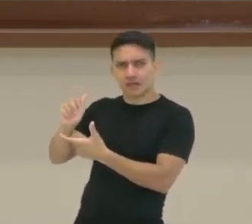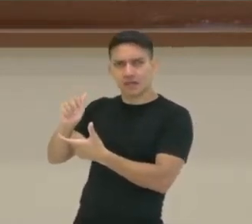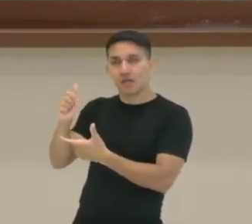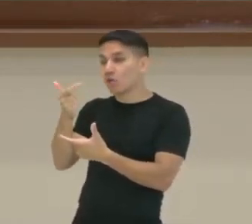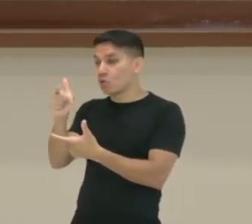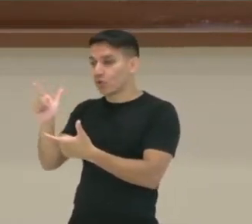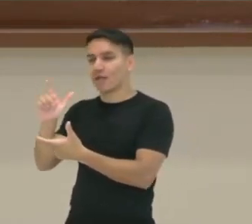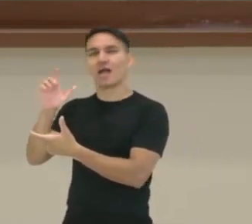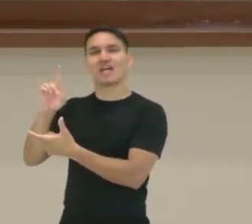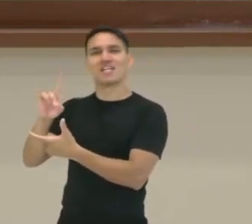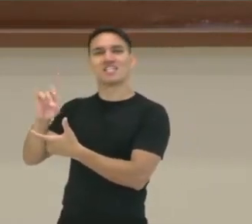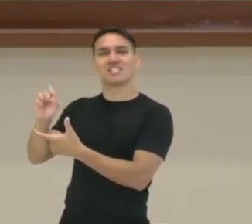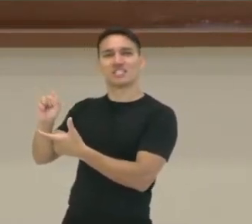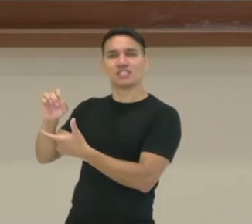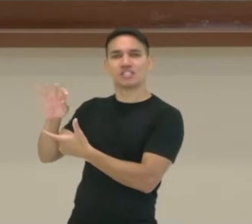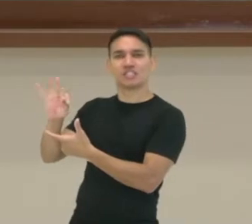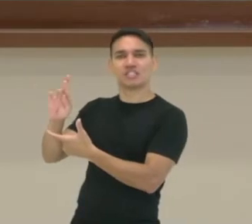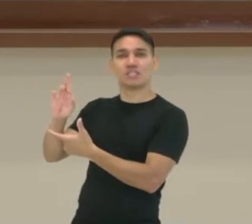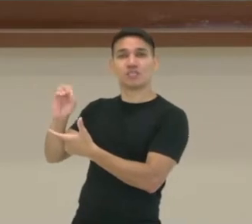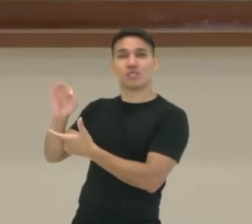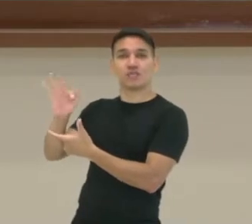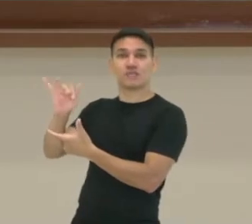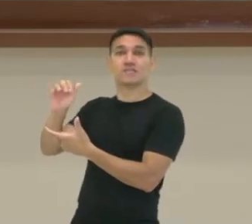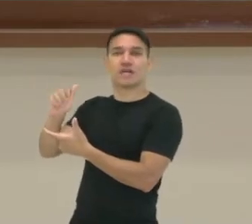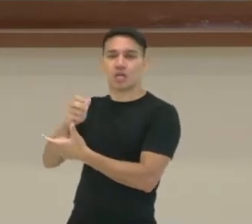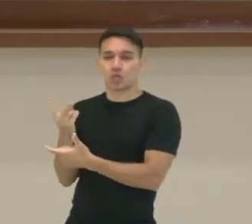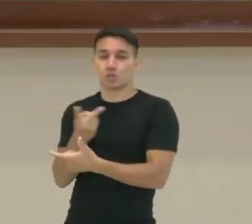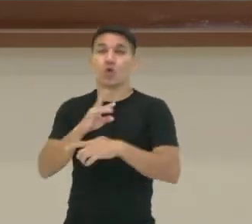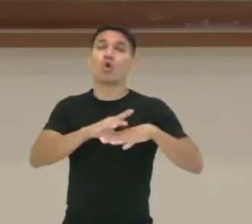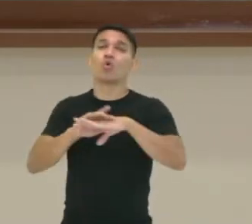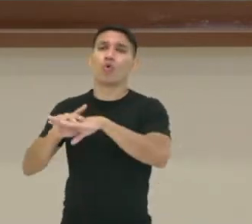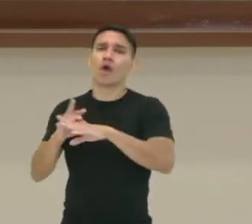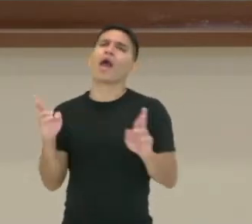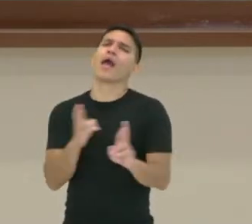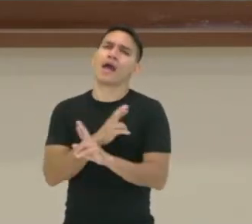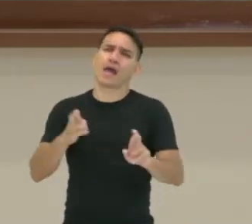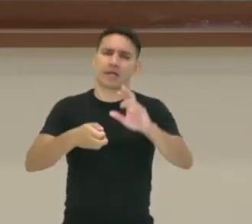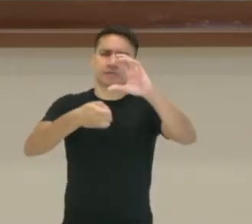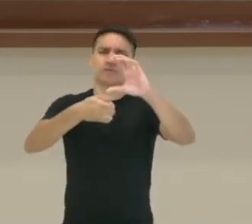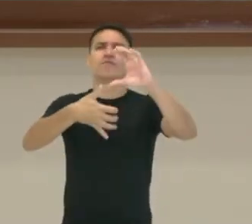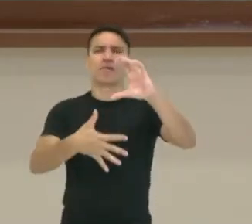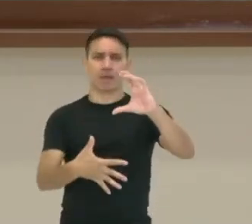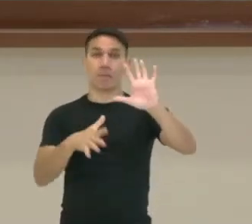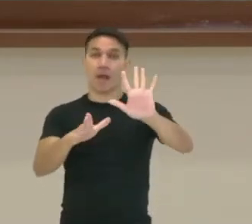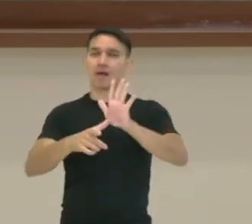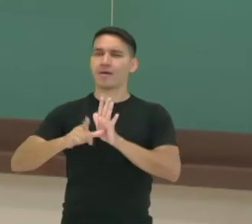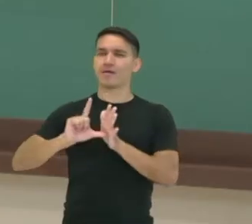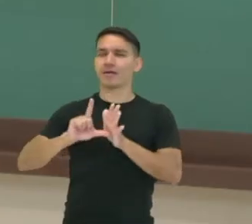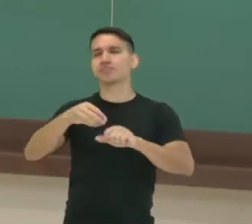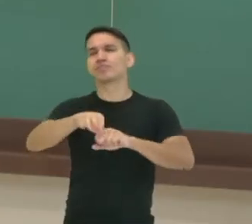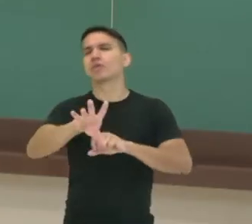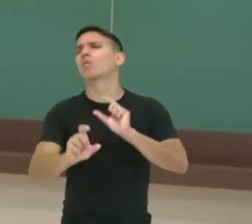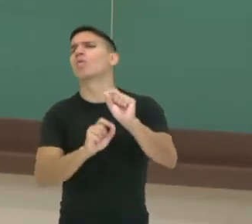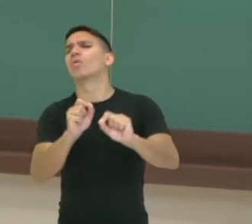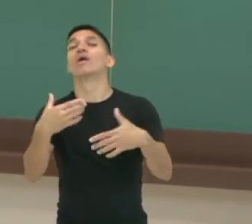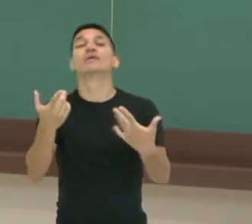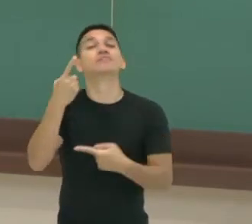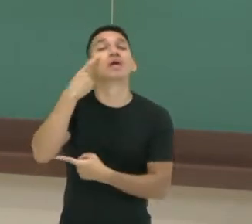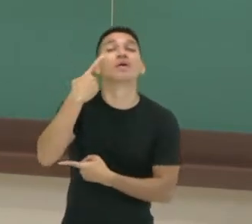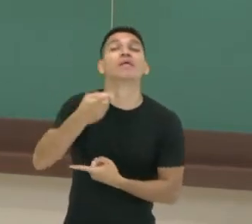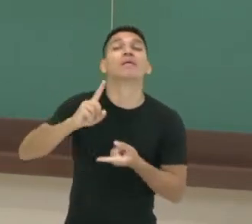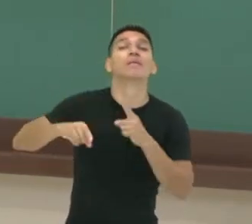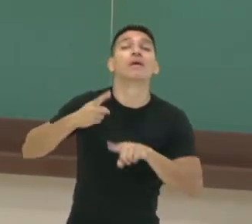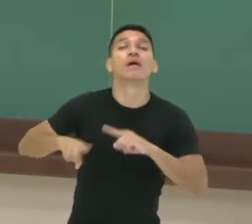duas doenças relacionadas ao sistema nervoso. Mas antes disso, vamos para os nossos recadinhos? Cadê o seu material? Cadê